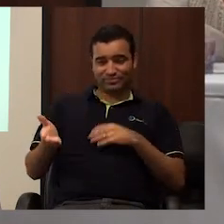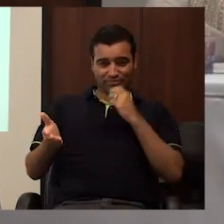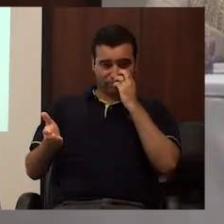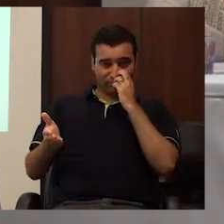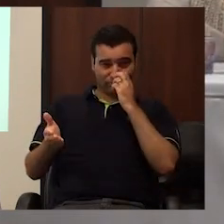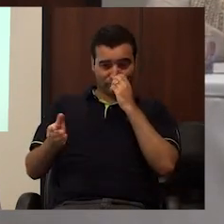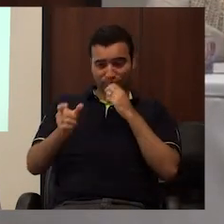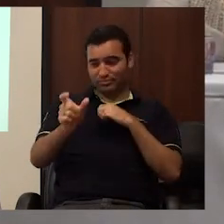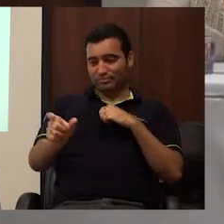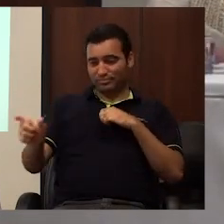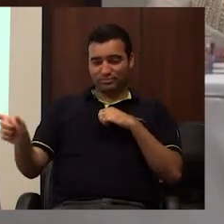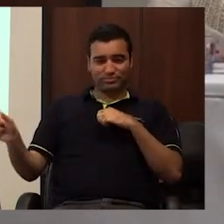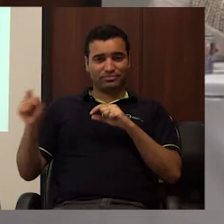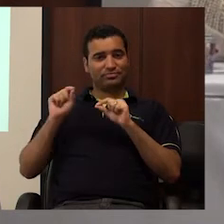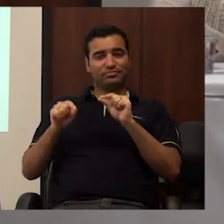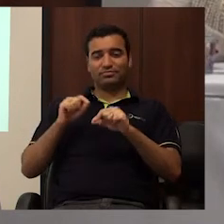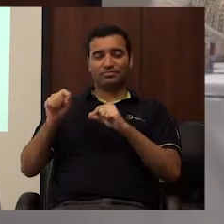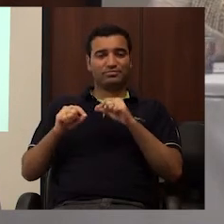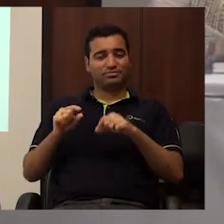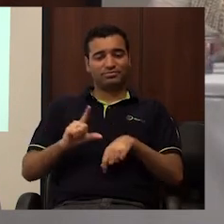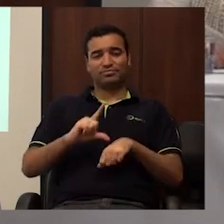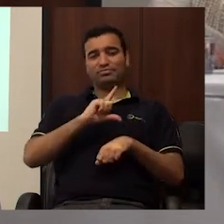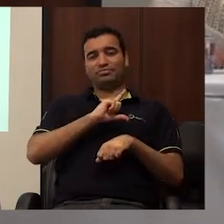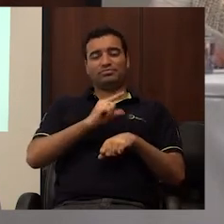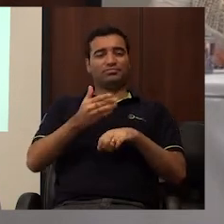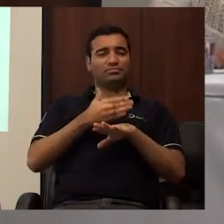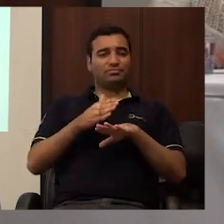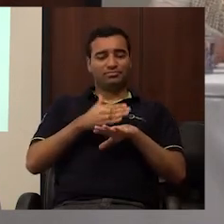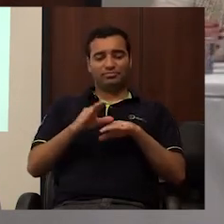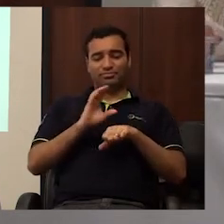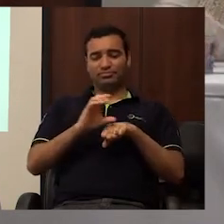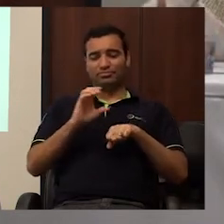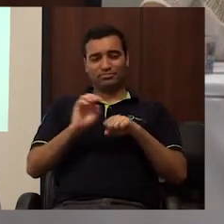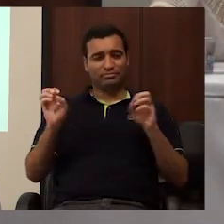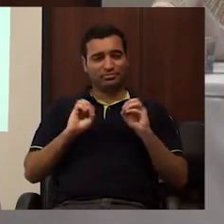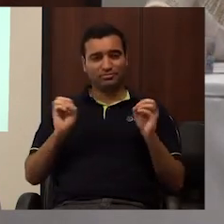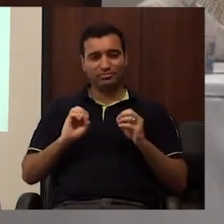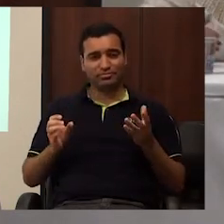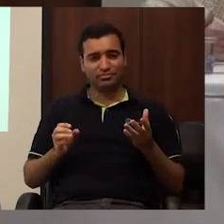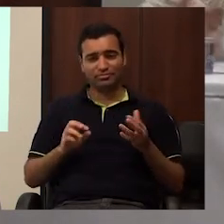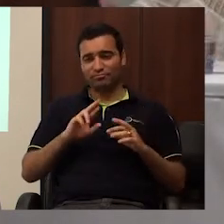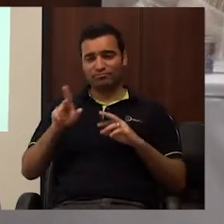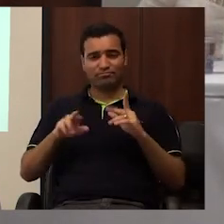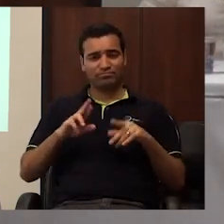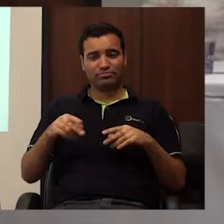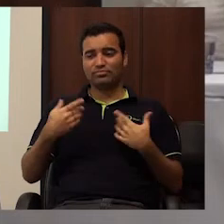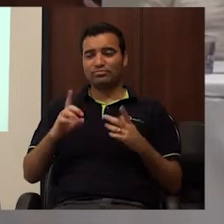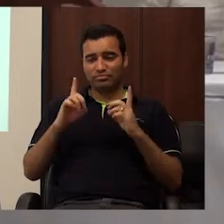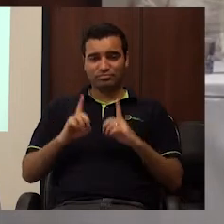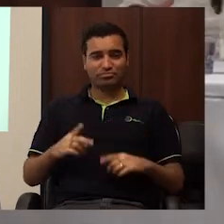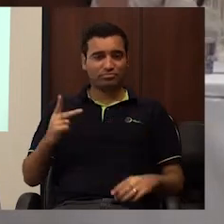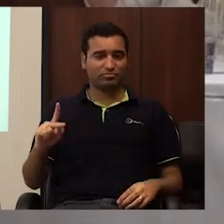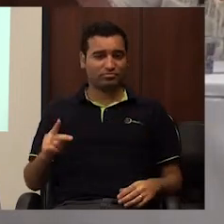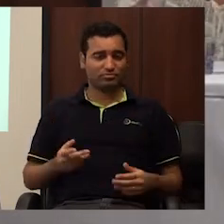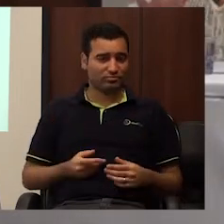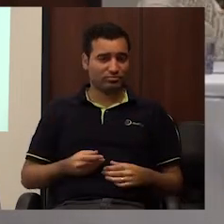quem são essas pessoas que apresentam as necessidades educacionais especiais pela deficiência que